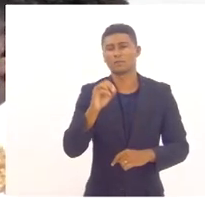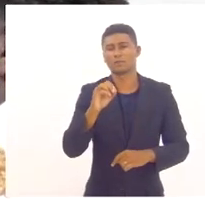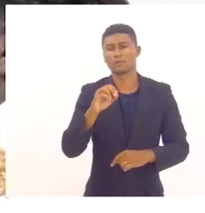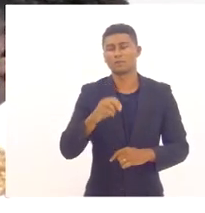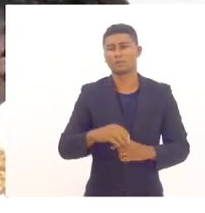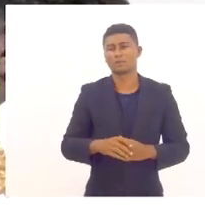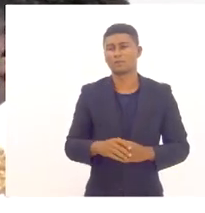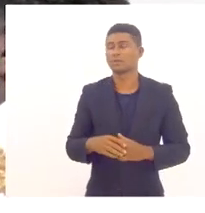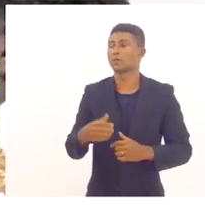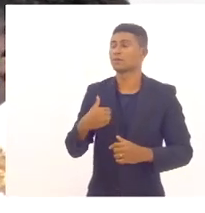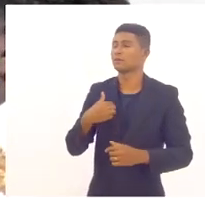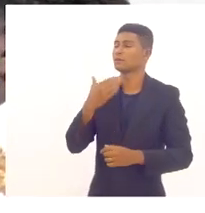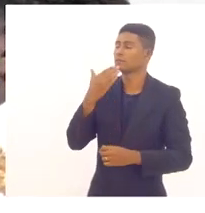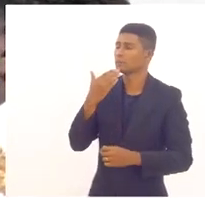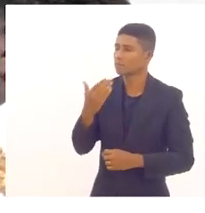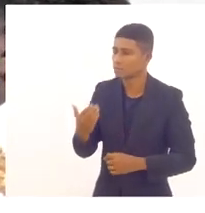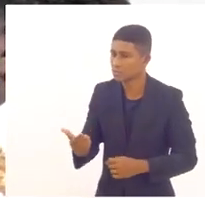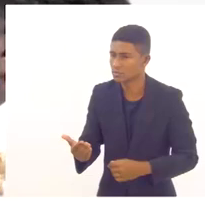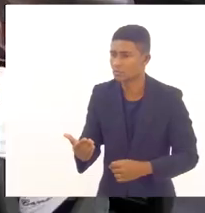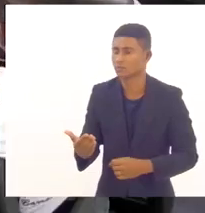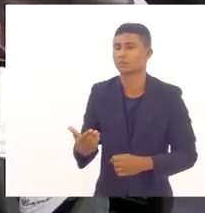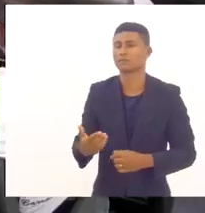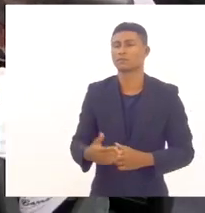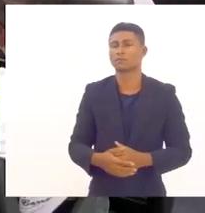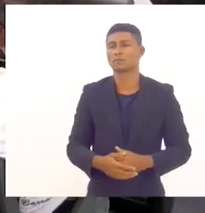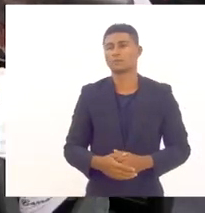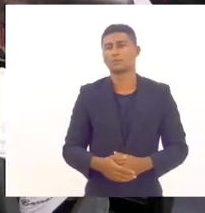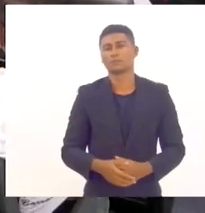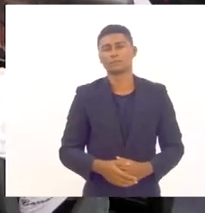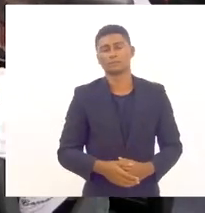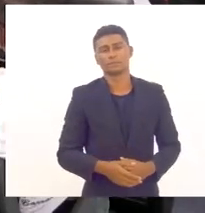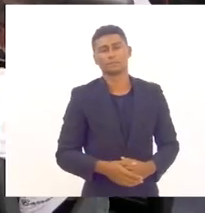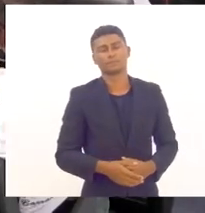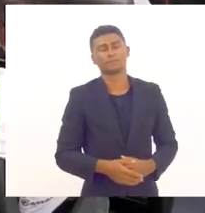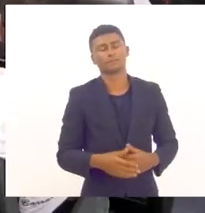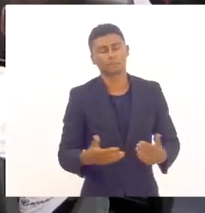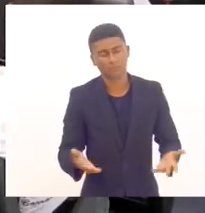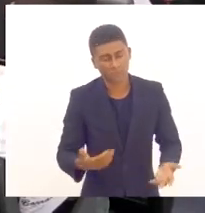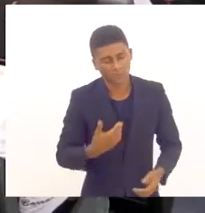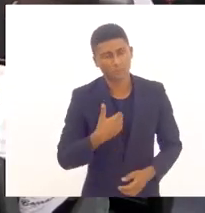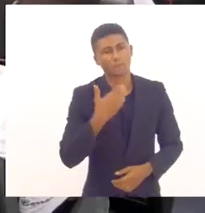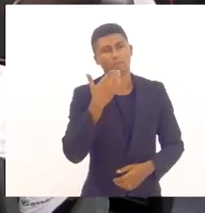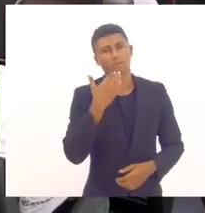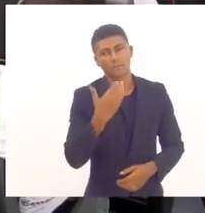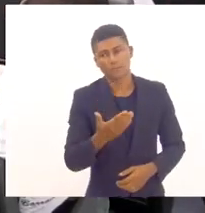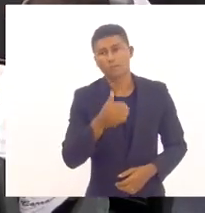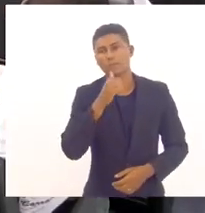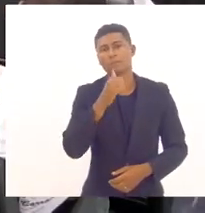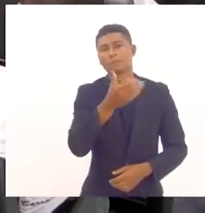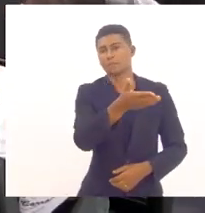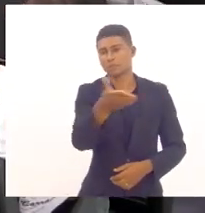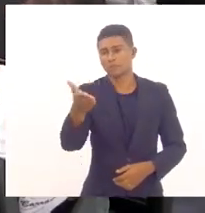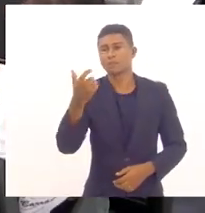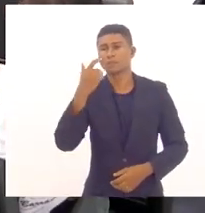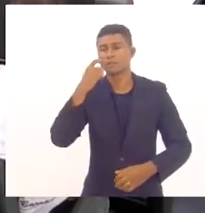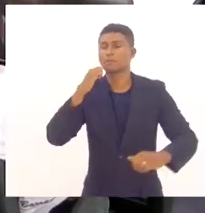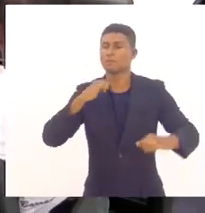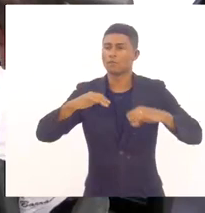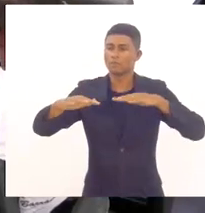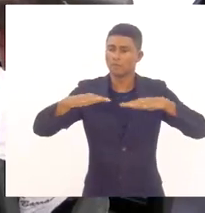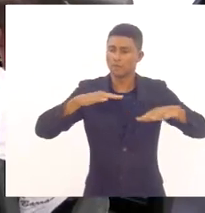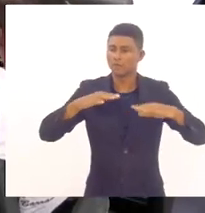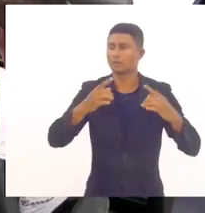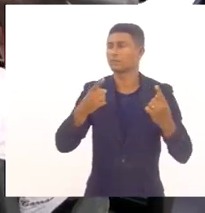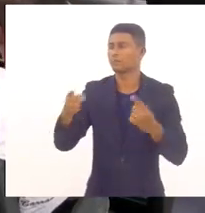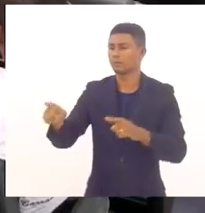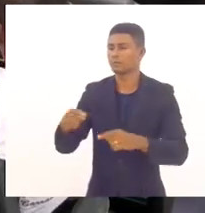lhe implorar... Você está falando de bruxa. Então eu peço às mulheres, vamos detectar o movimento contra isso. Beleza,